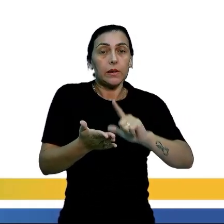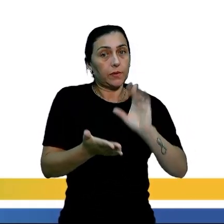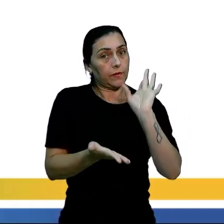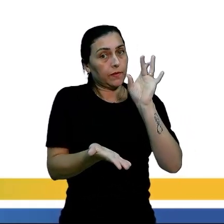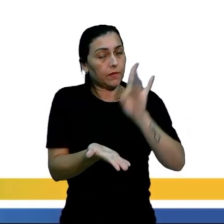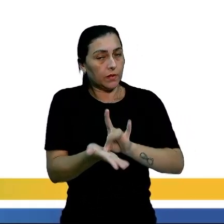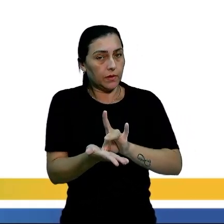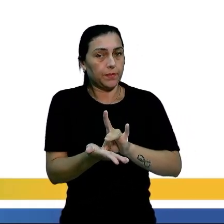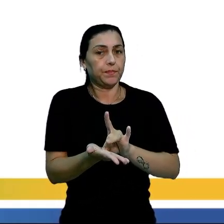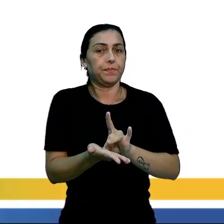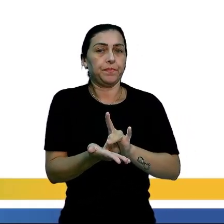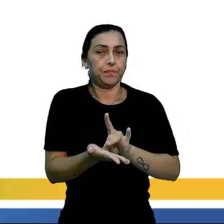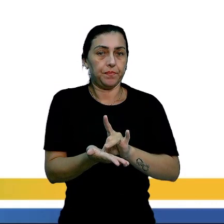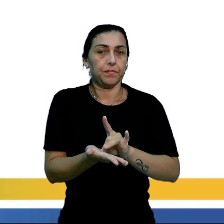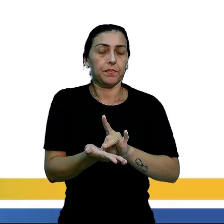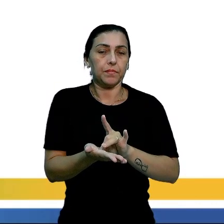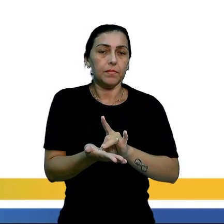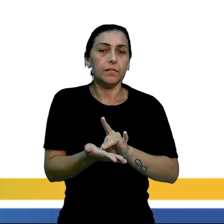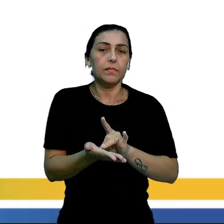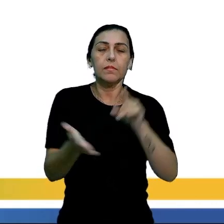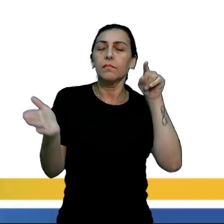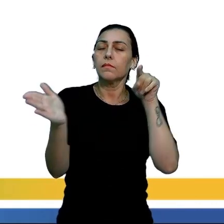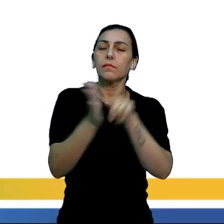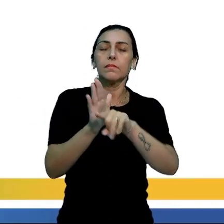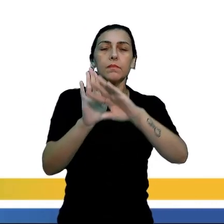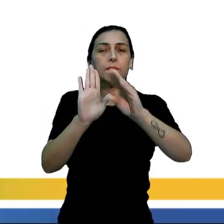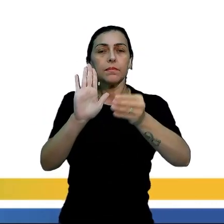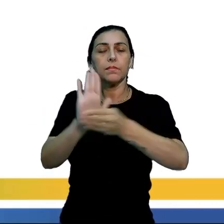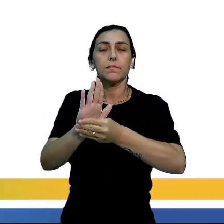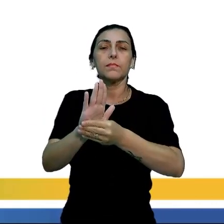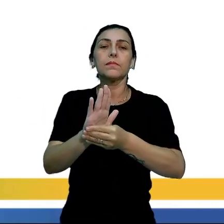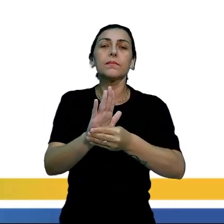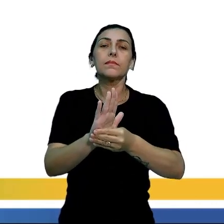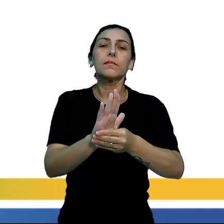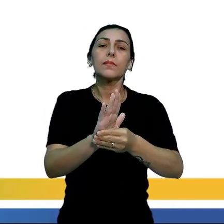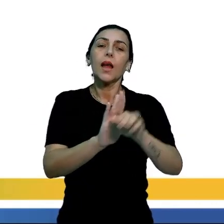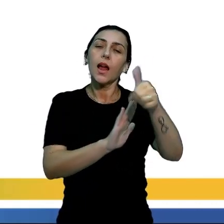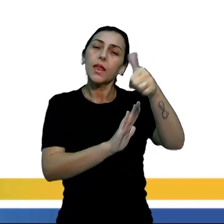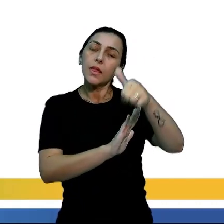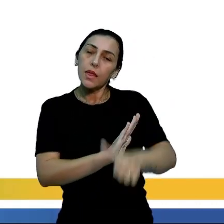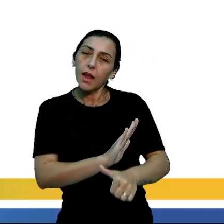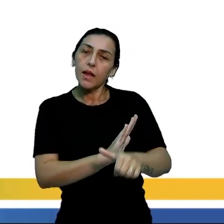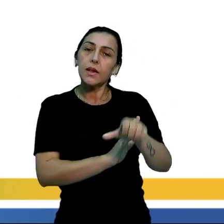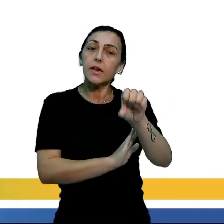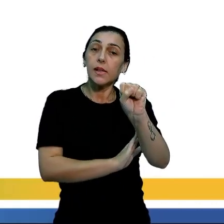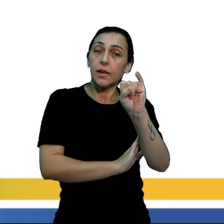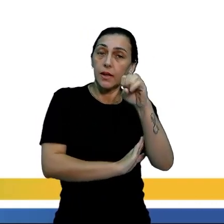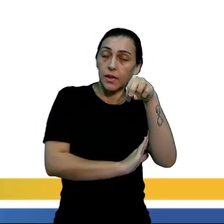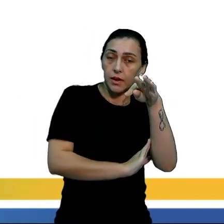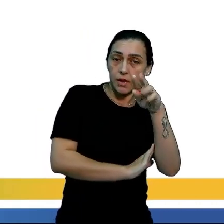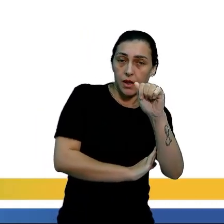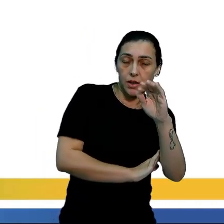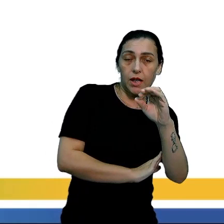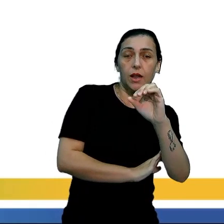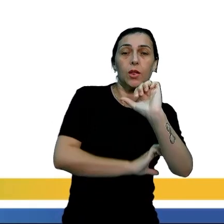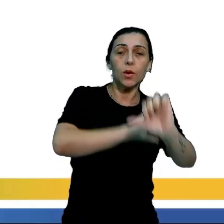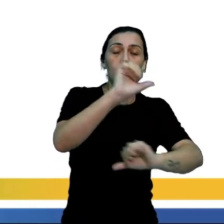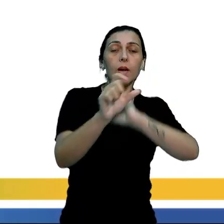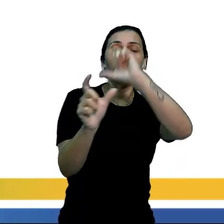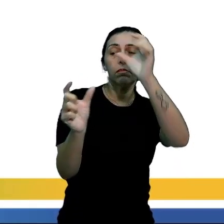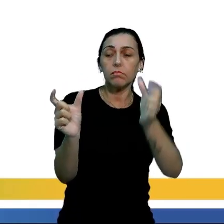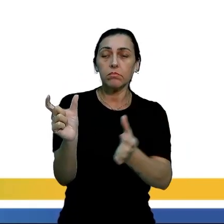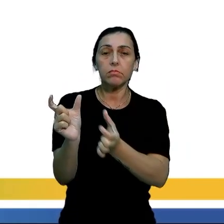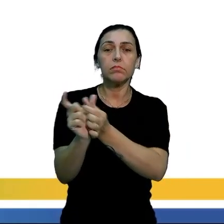mesmo, né? Ela de repente coloca uma questão lá que envolve análise sintática e pede para você trocar uma conjunção por